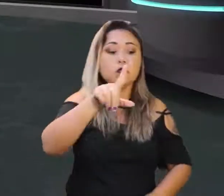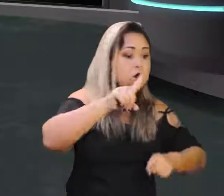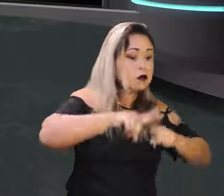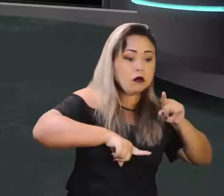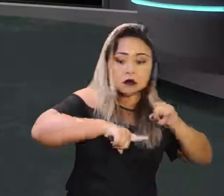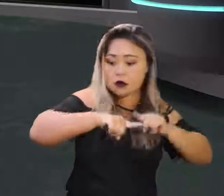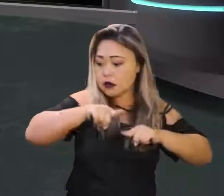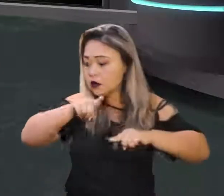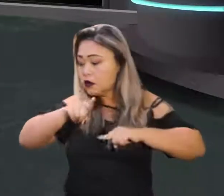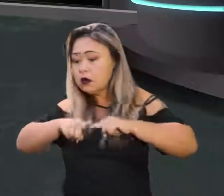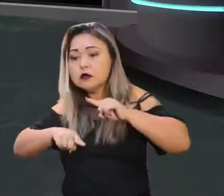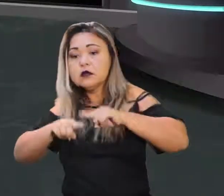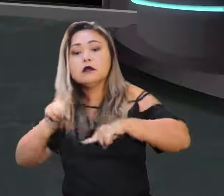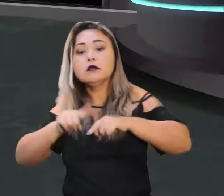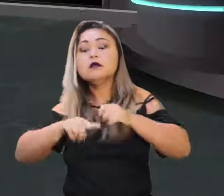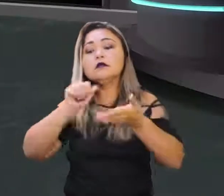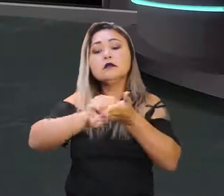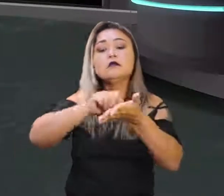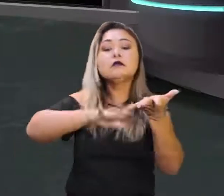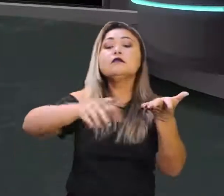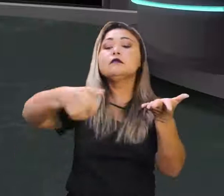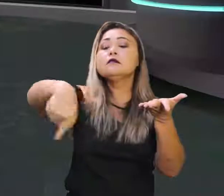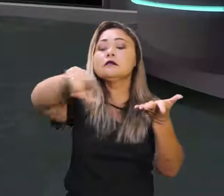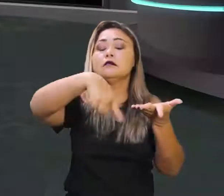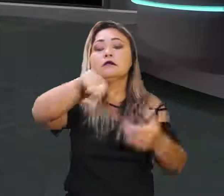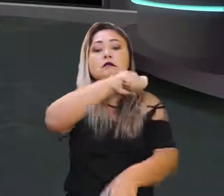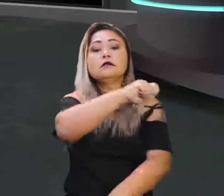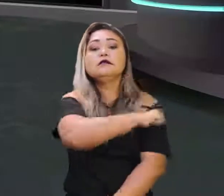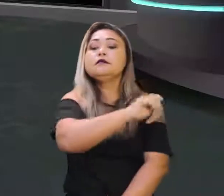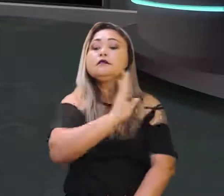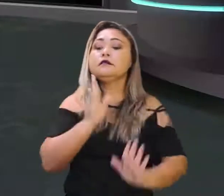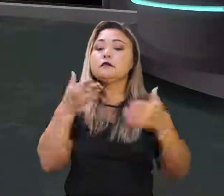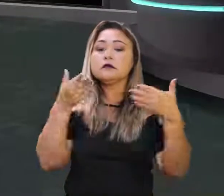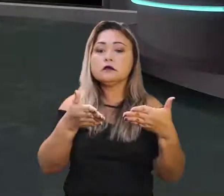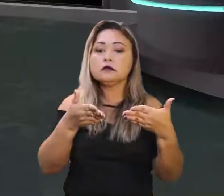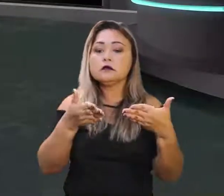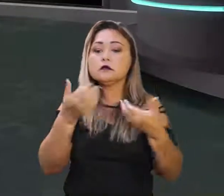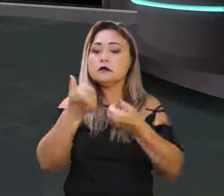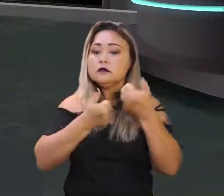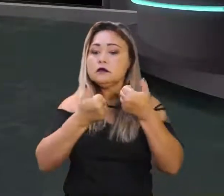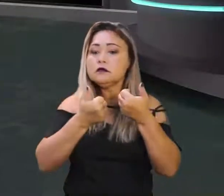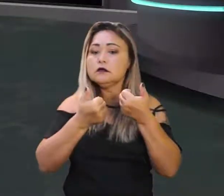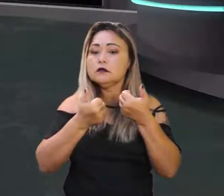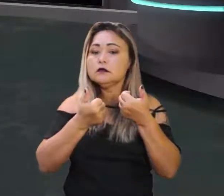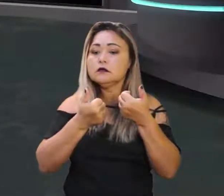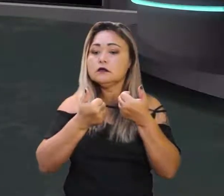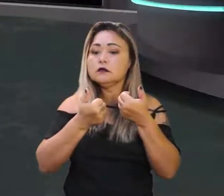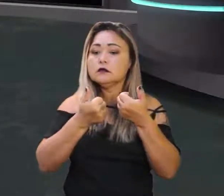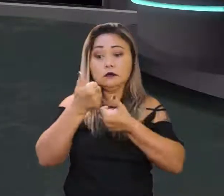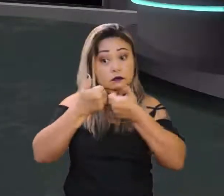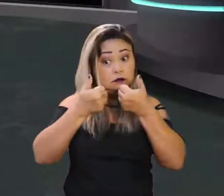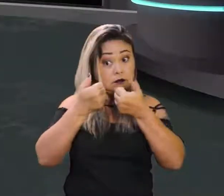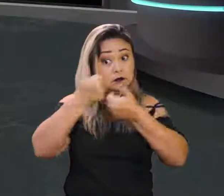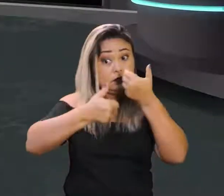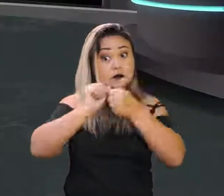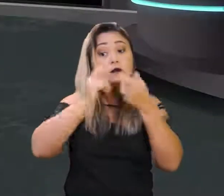objetos. Depois nós vamos fazer uma atividade para os alunos sobre jogo